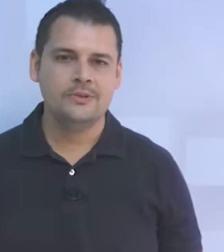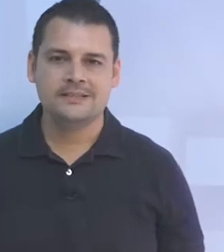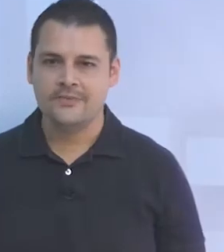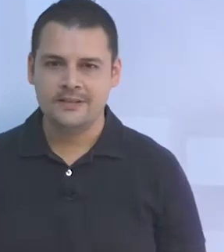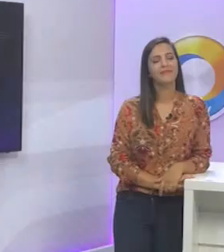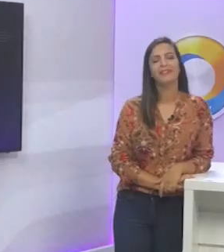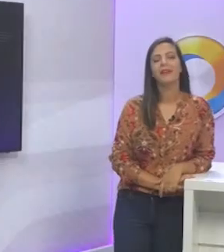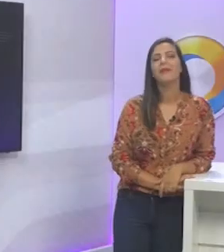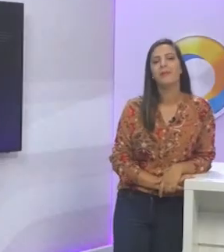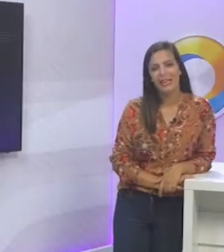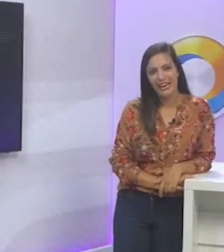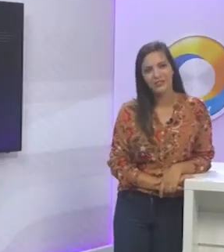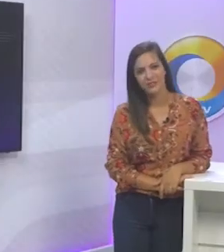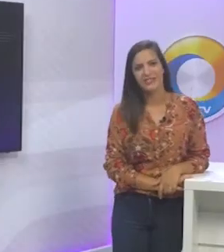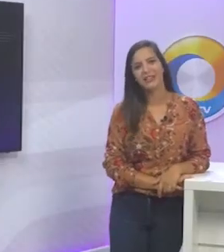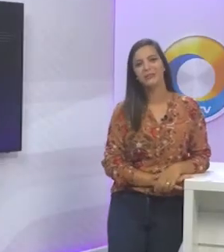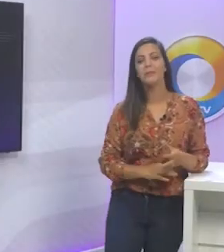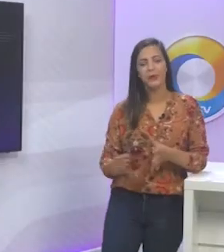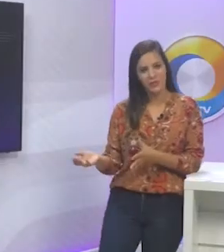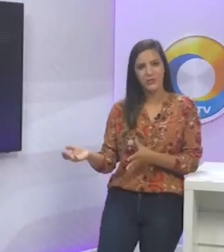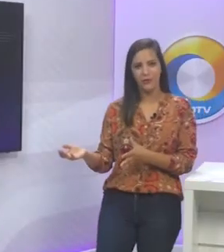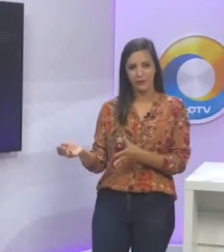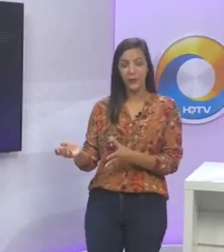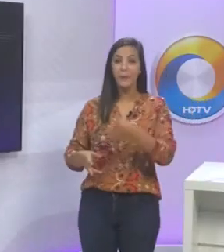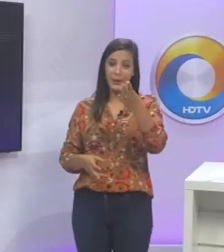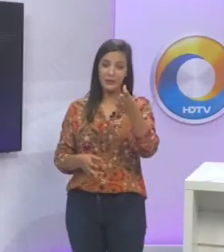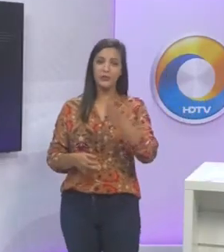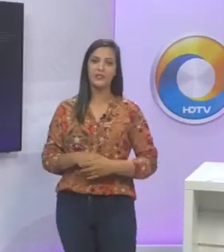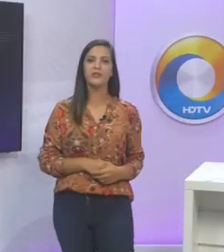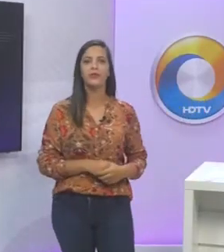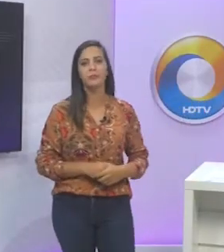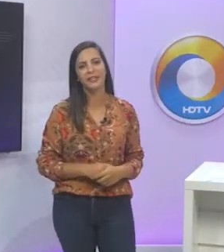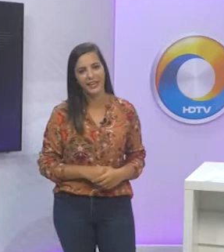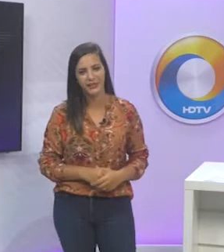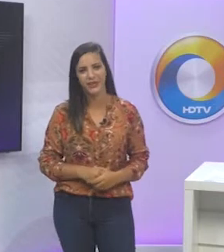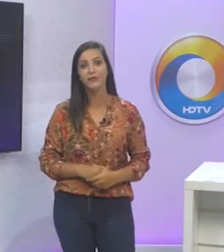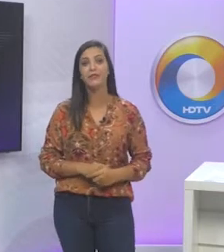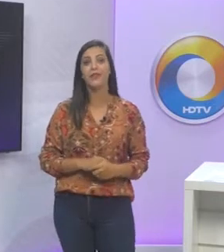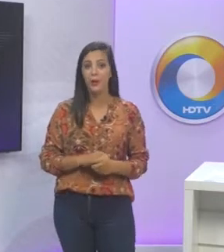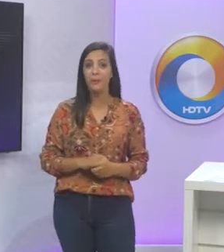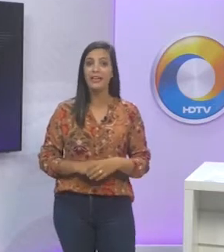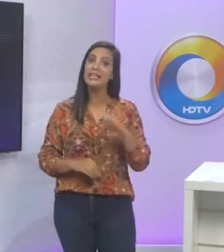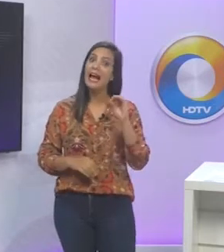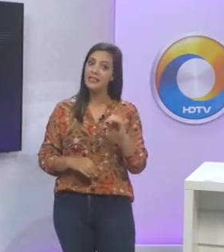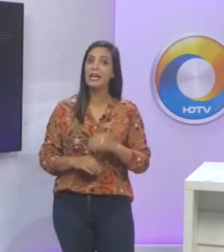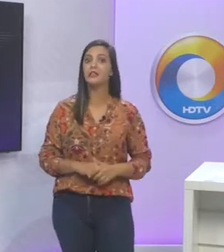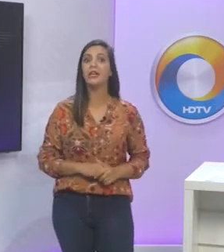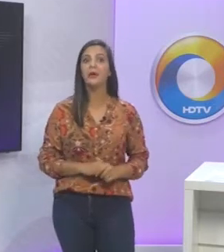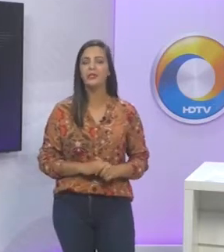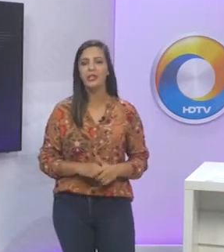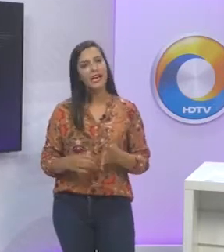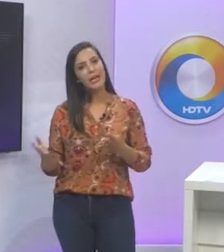com stéfany obrigada do oceano e por hoje é só viu mais notícias de votuporanga e região você vê logo mais às